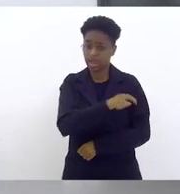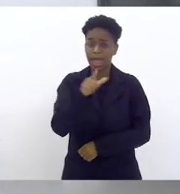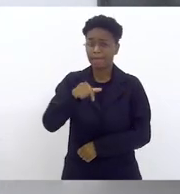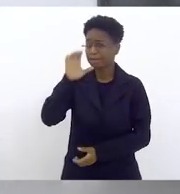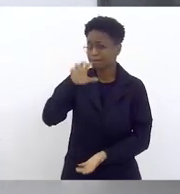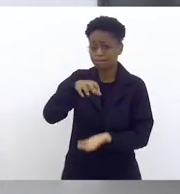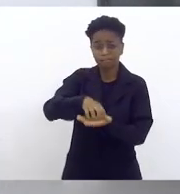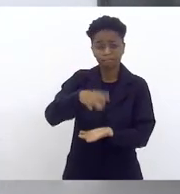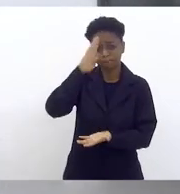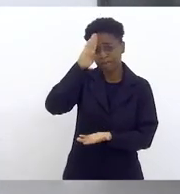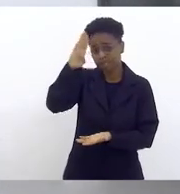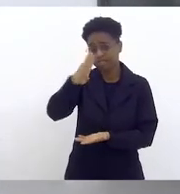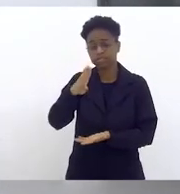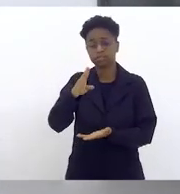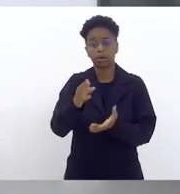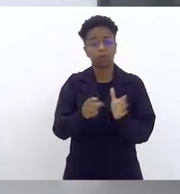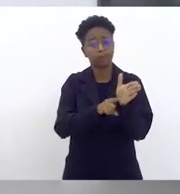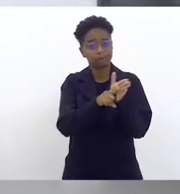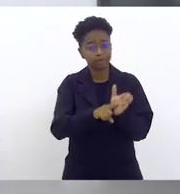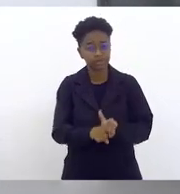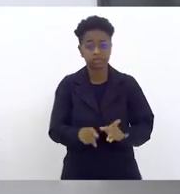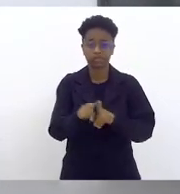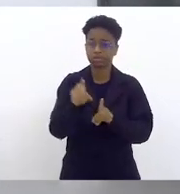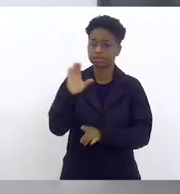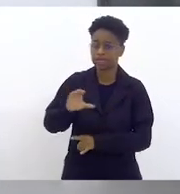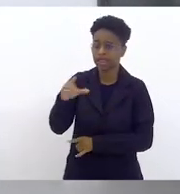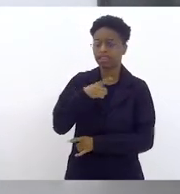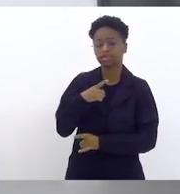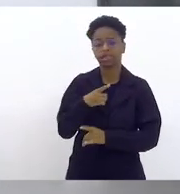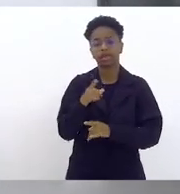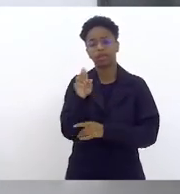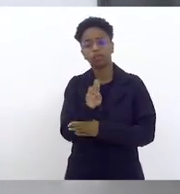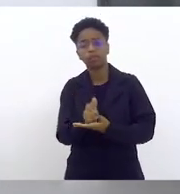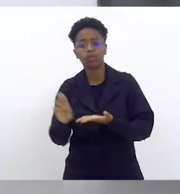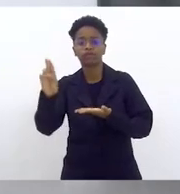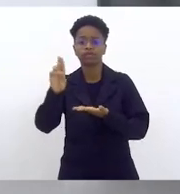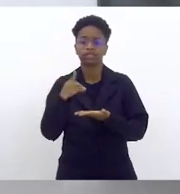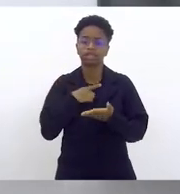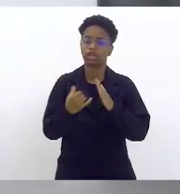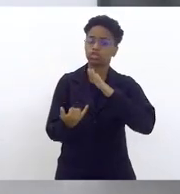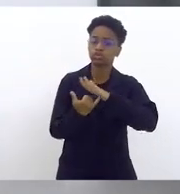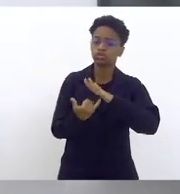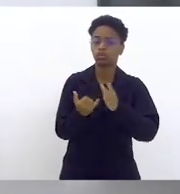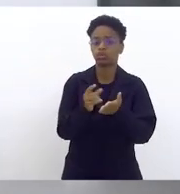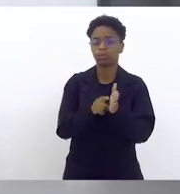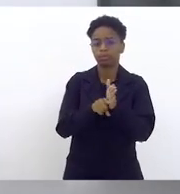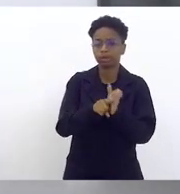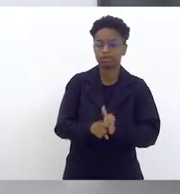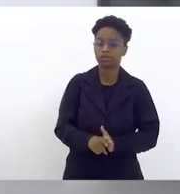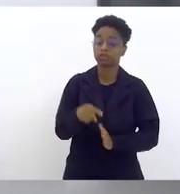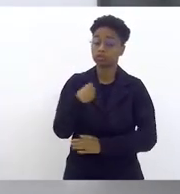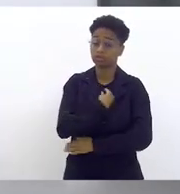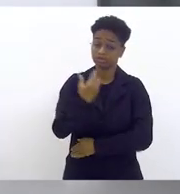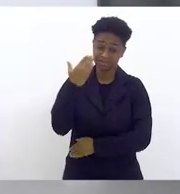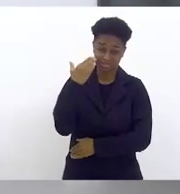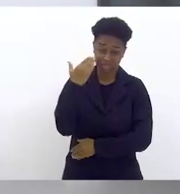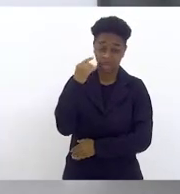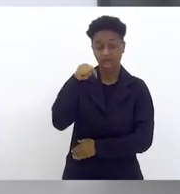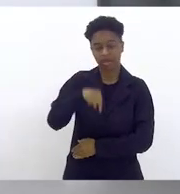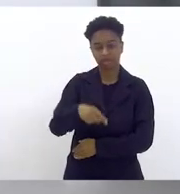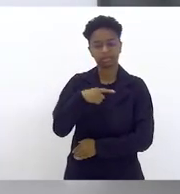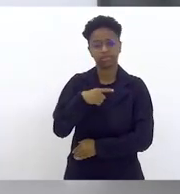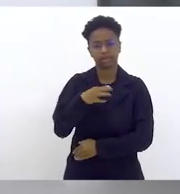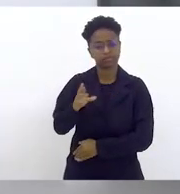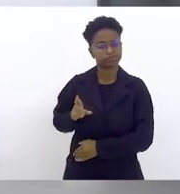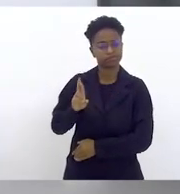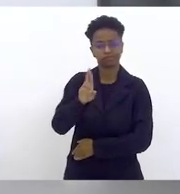ciência Aqui nós temos universidades aqui temos institutos de pesquisa aqui nós sabemos que estão presentes